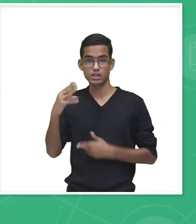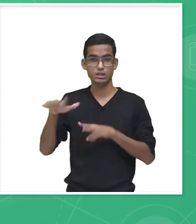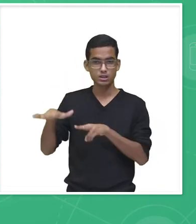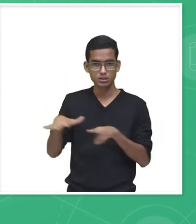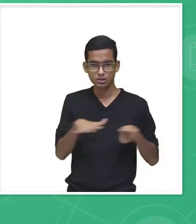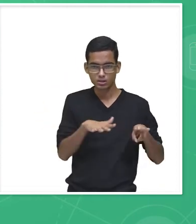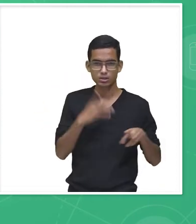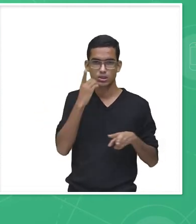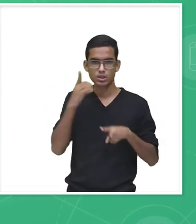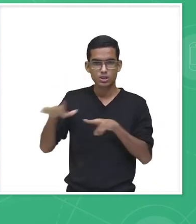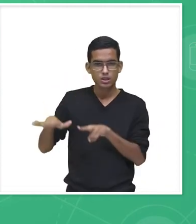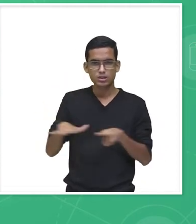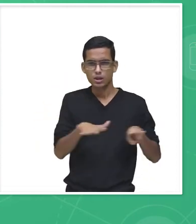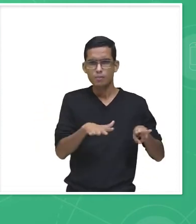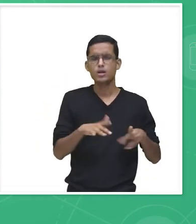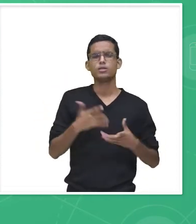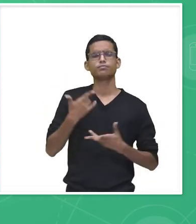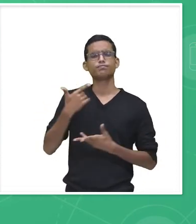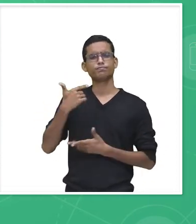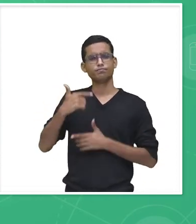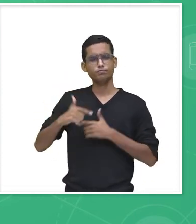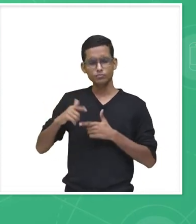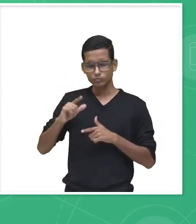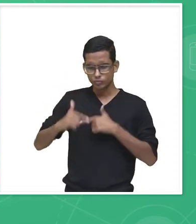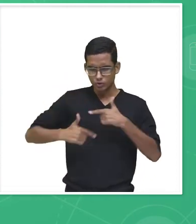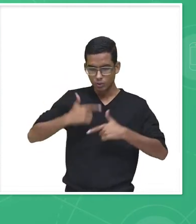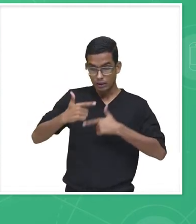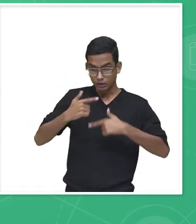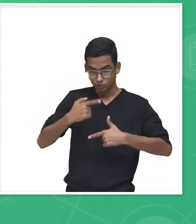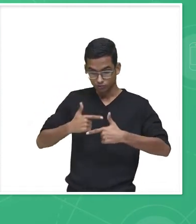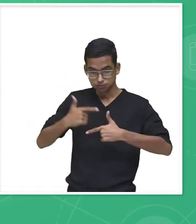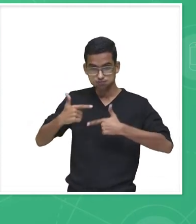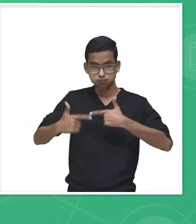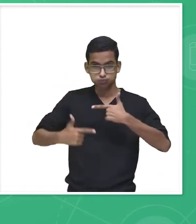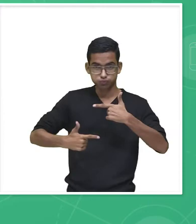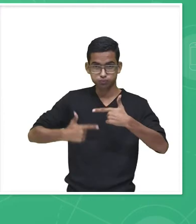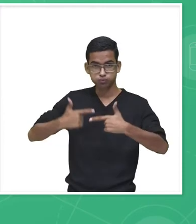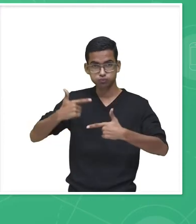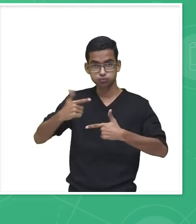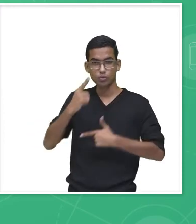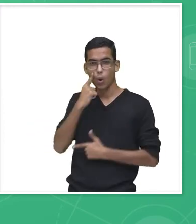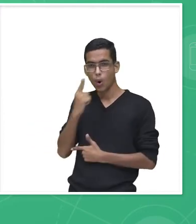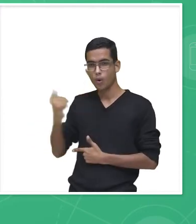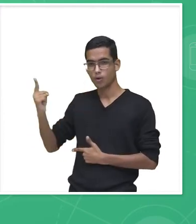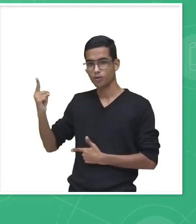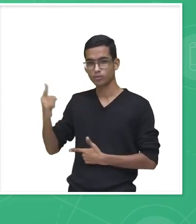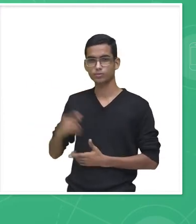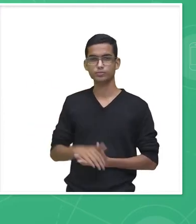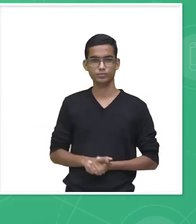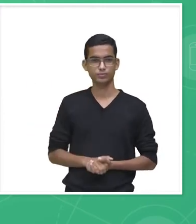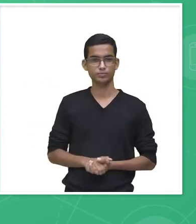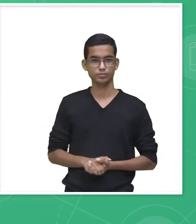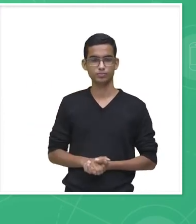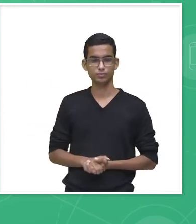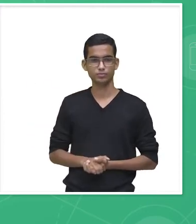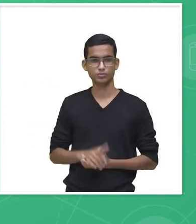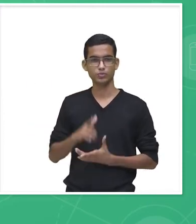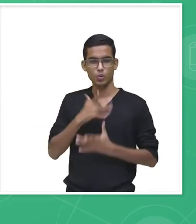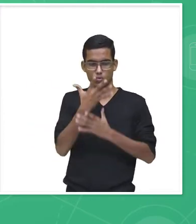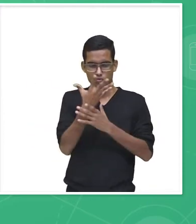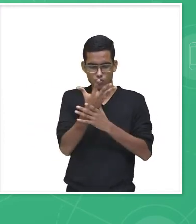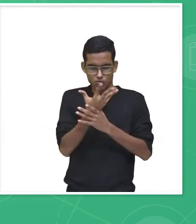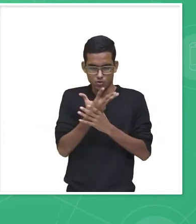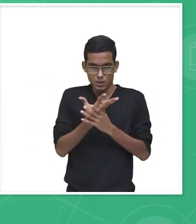corretamente então o sangue ele vai ser filtrado por esta máquina que a gente pode observar na imagem e aí é retirado o